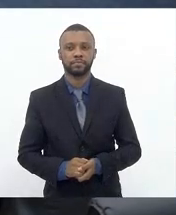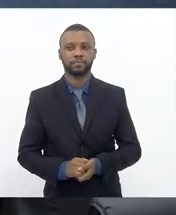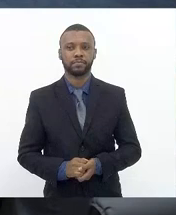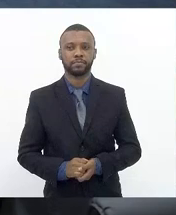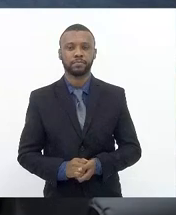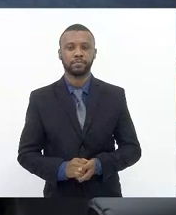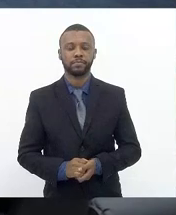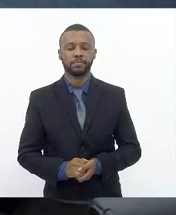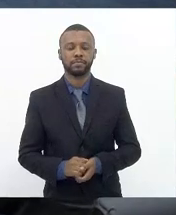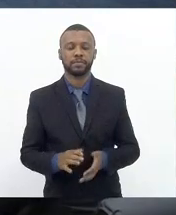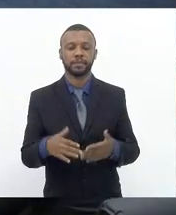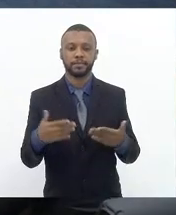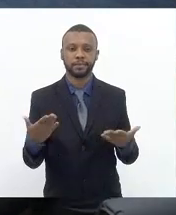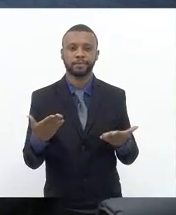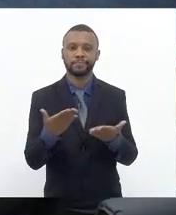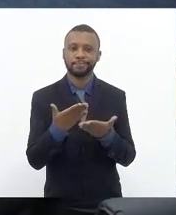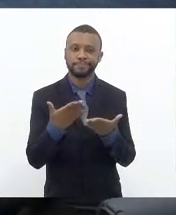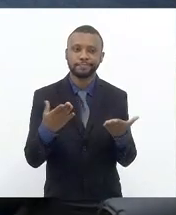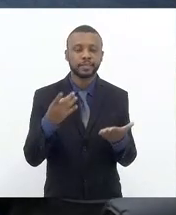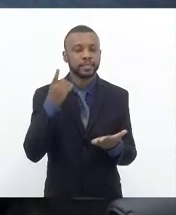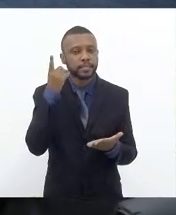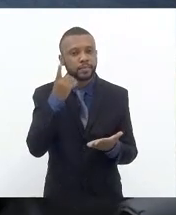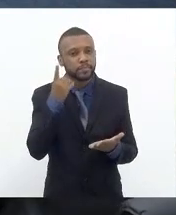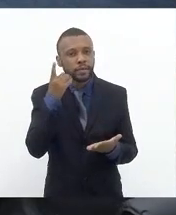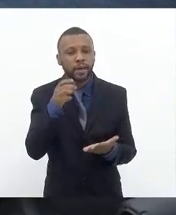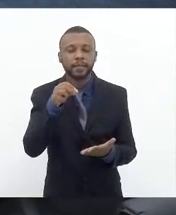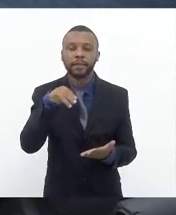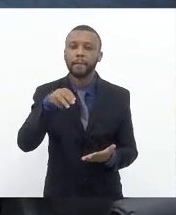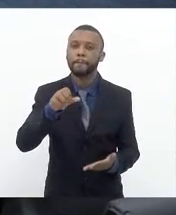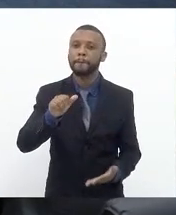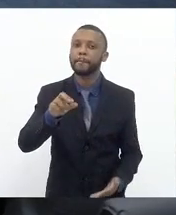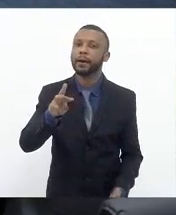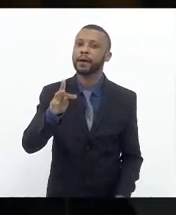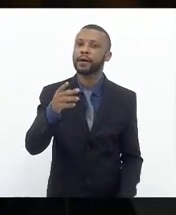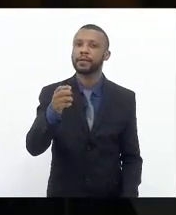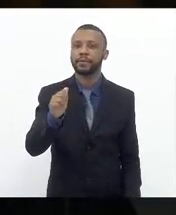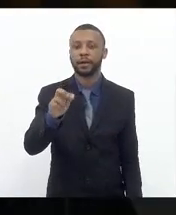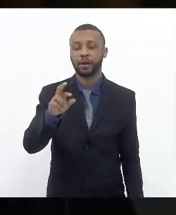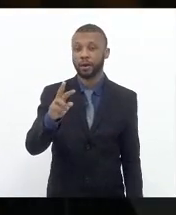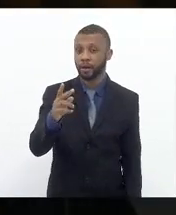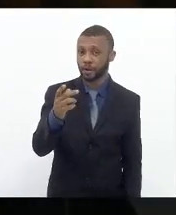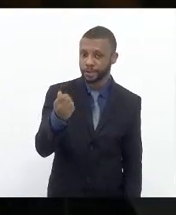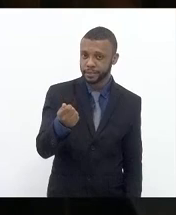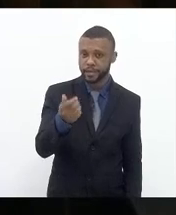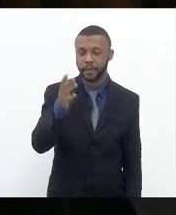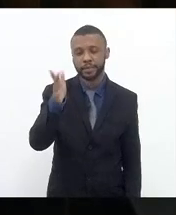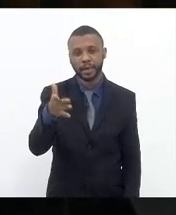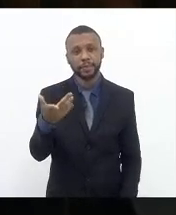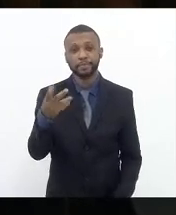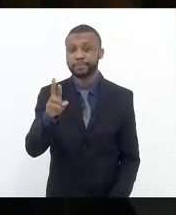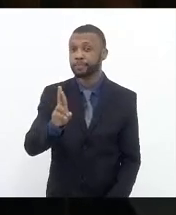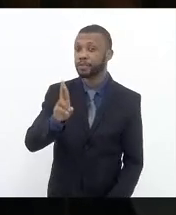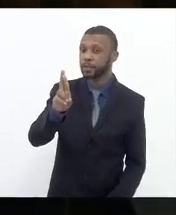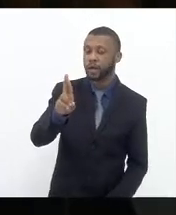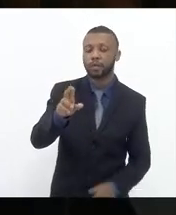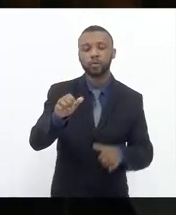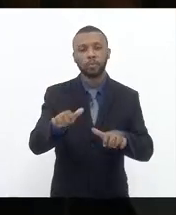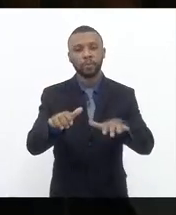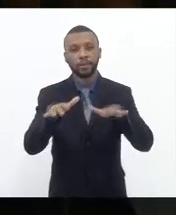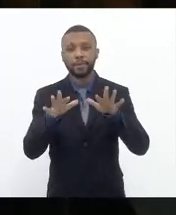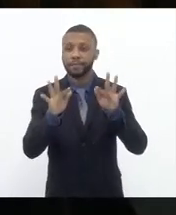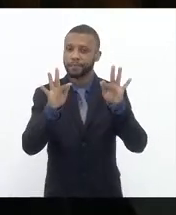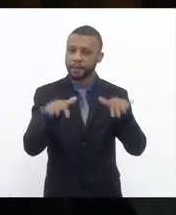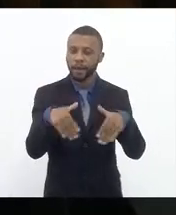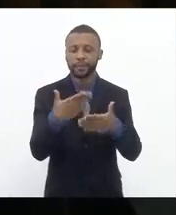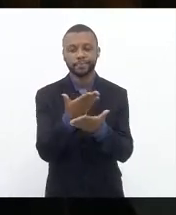Deputada Marta Rocha, presidindo mais uma vez o nosso expediente final, senhores deputados,